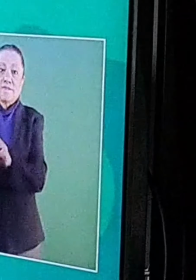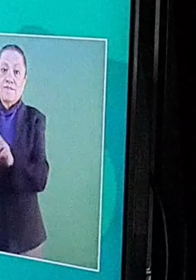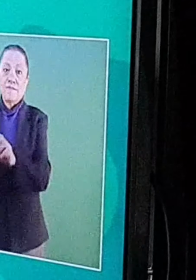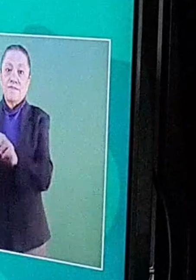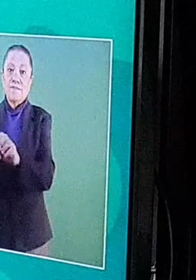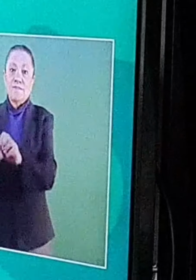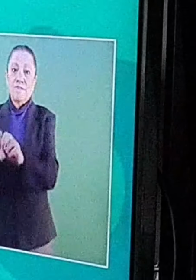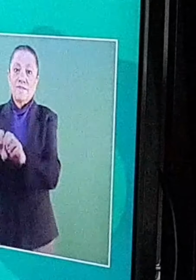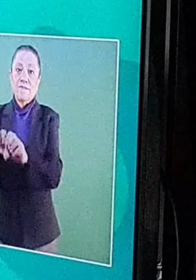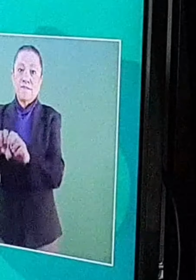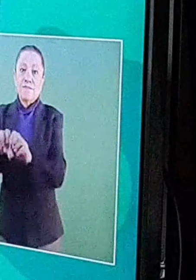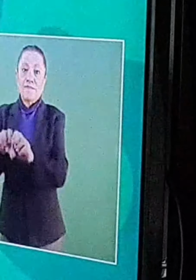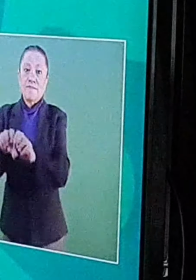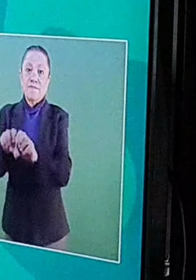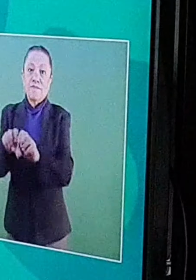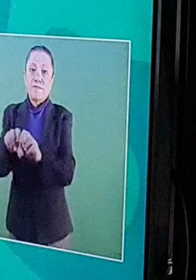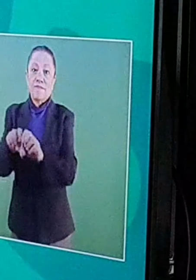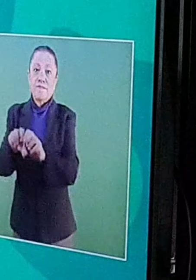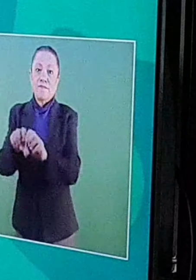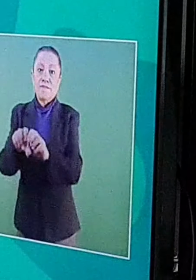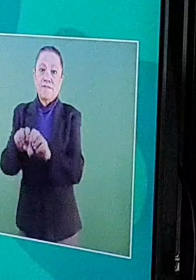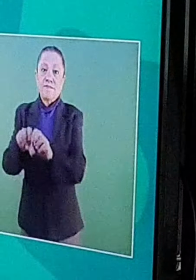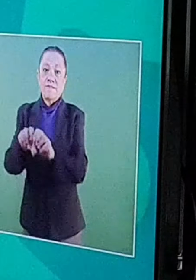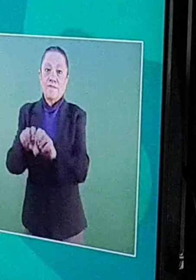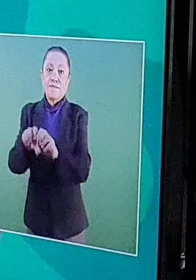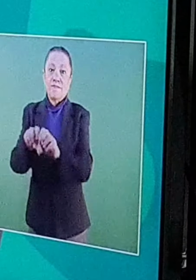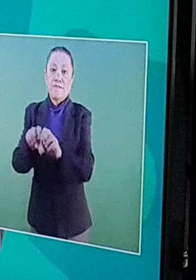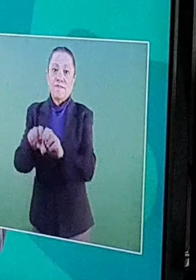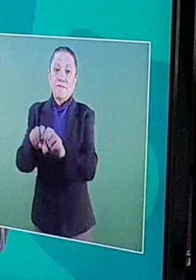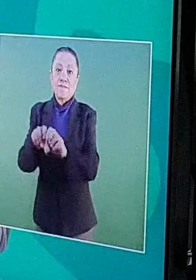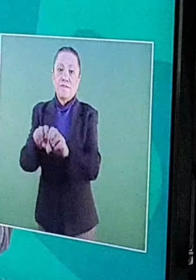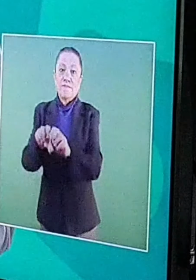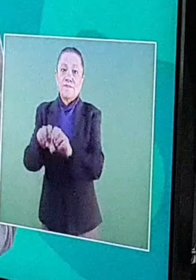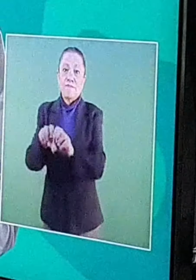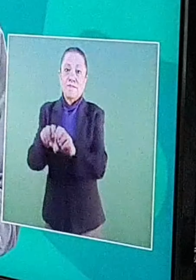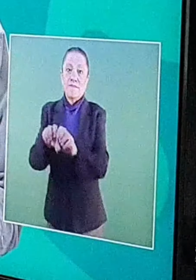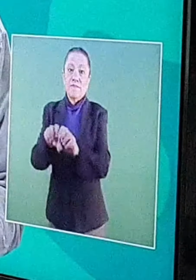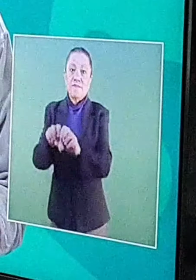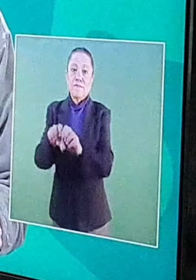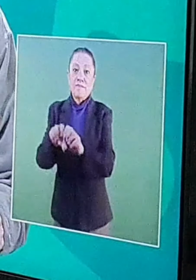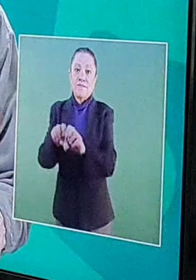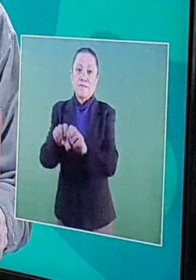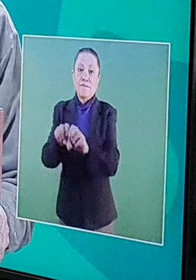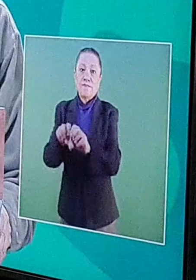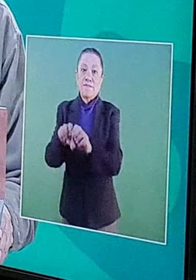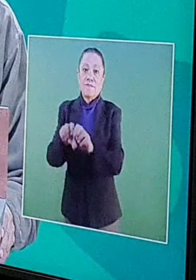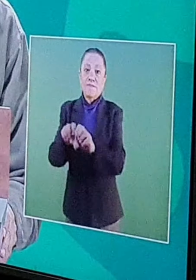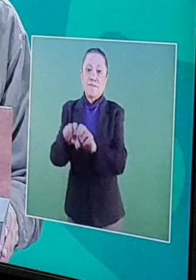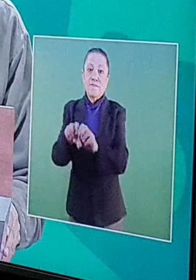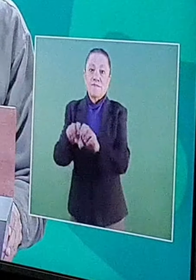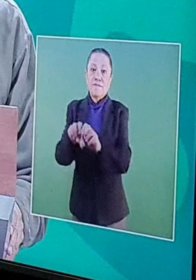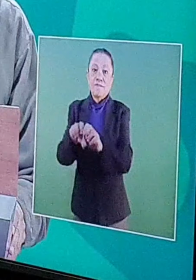governo assumirá 54% do pacote de ações da Companhia Federal